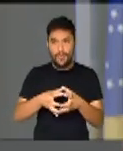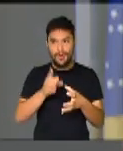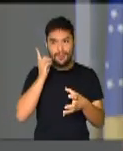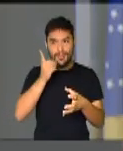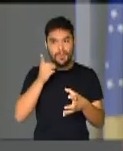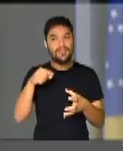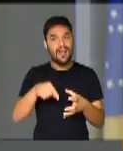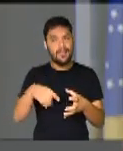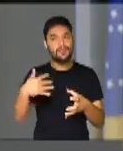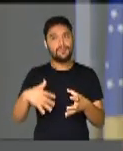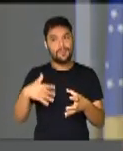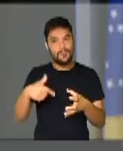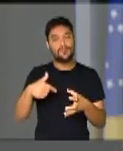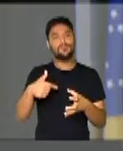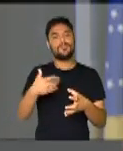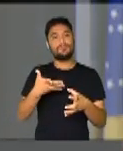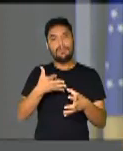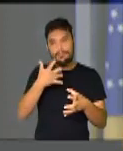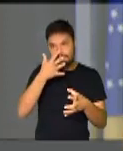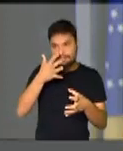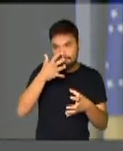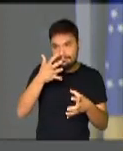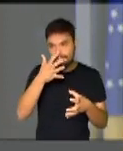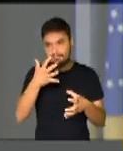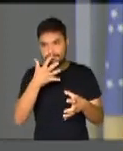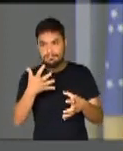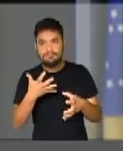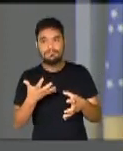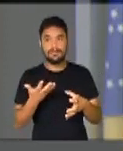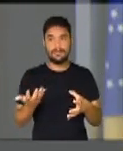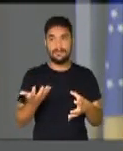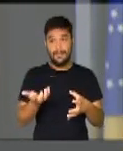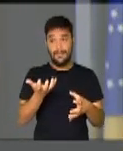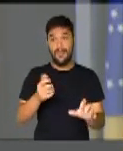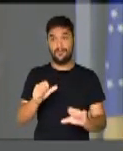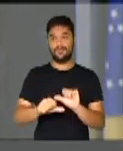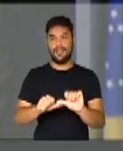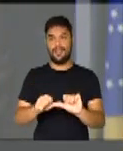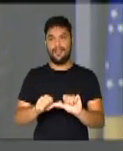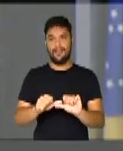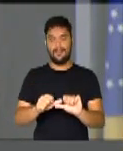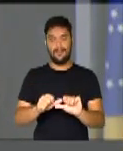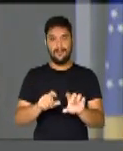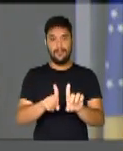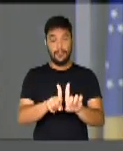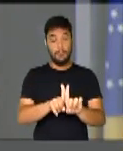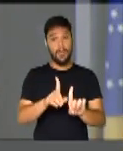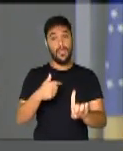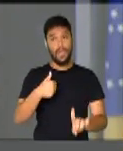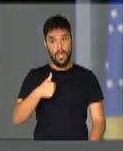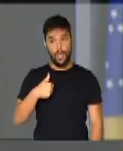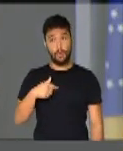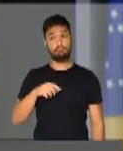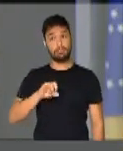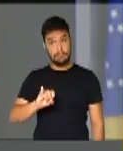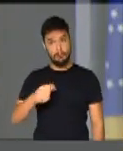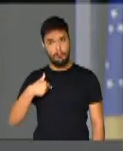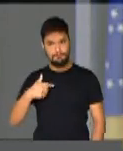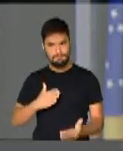está de ouvidos atentos. E assim também o farei daquela